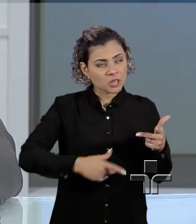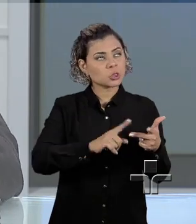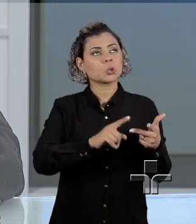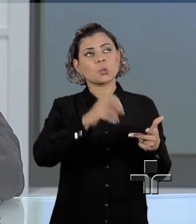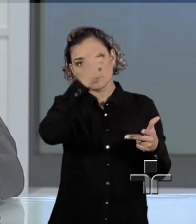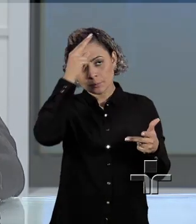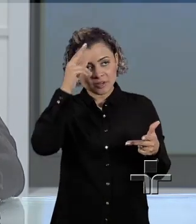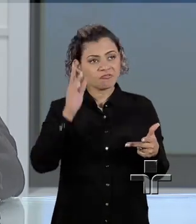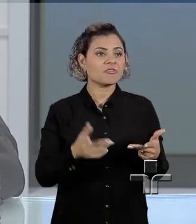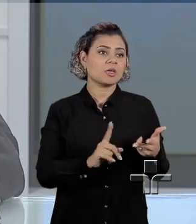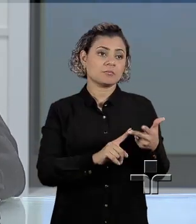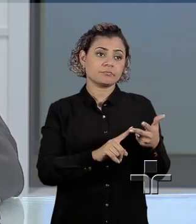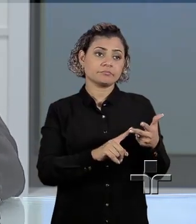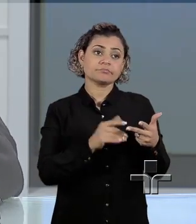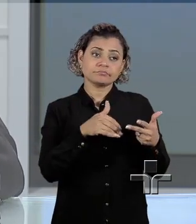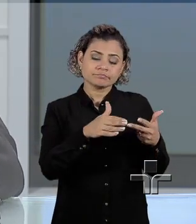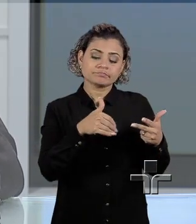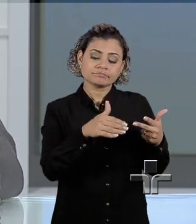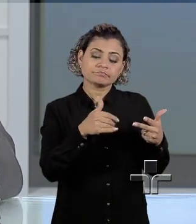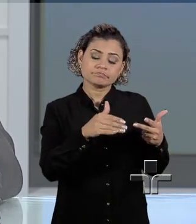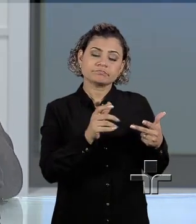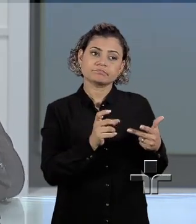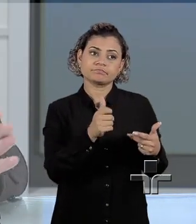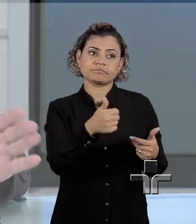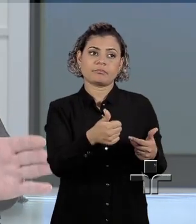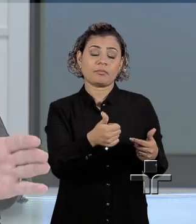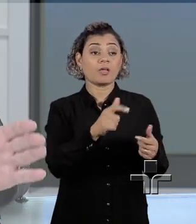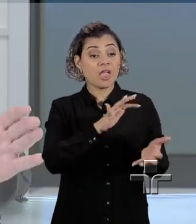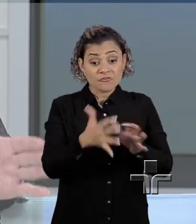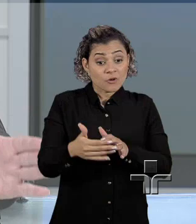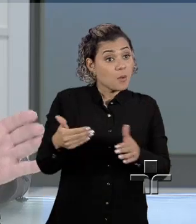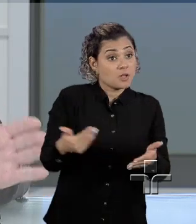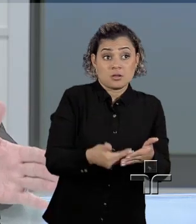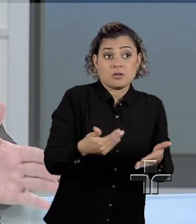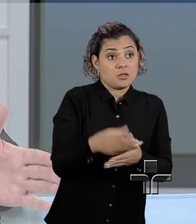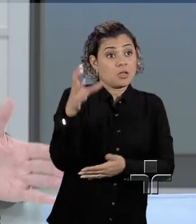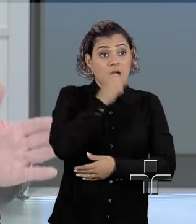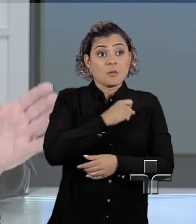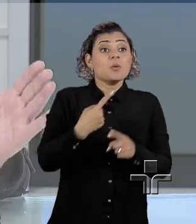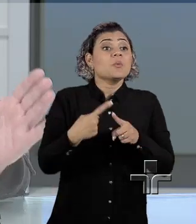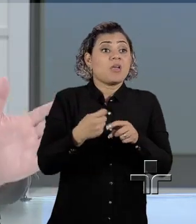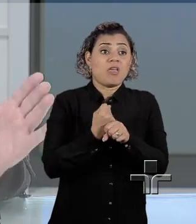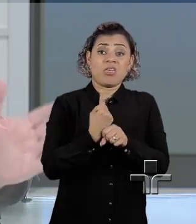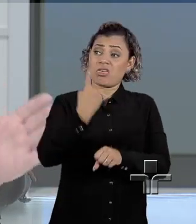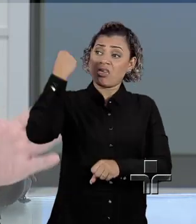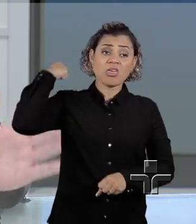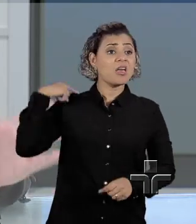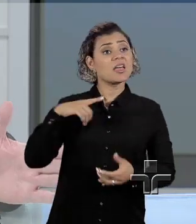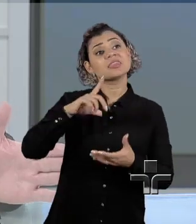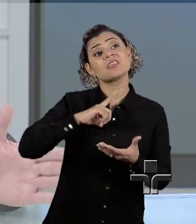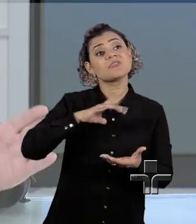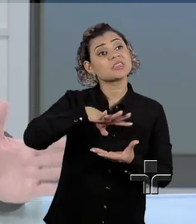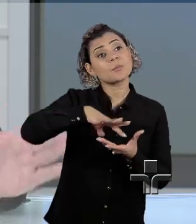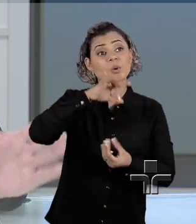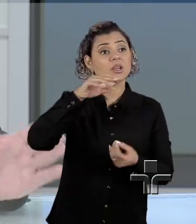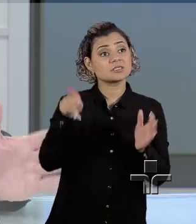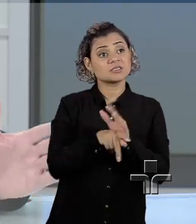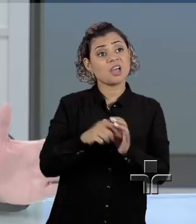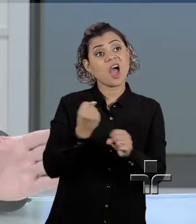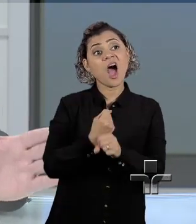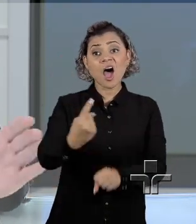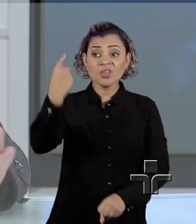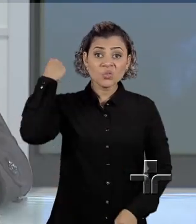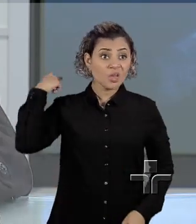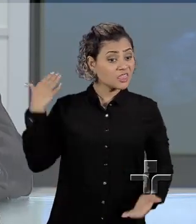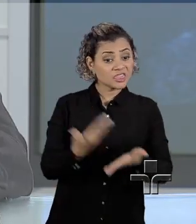prefeito. Passa-se. Essa reforma está para ser feita desde que houve a democratização do país há muitos e muitos